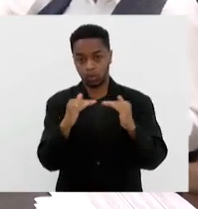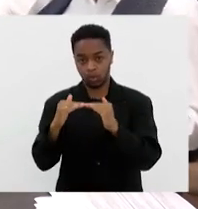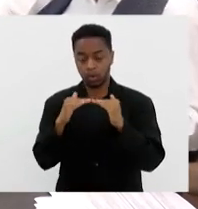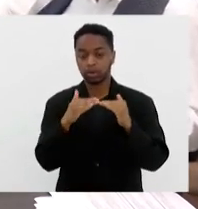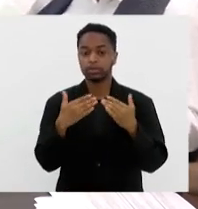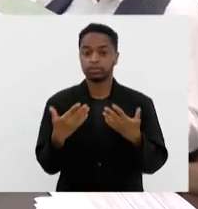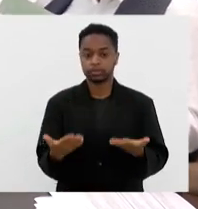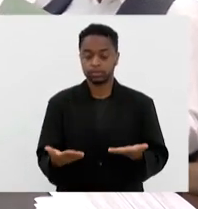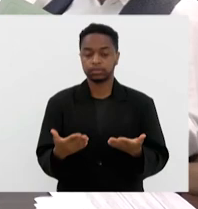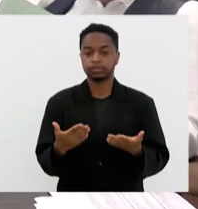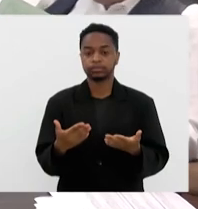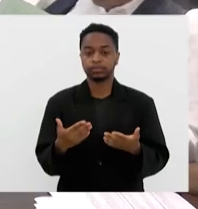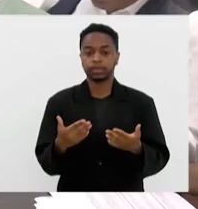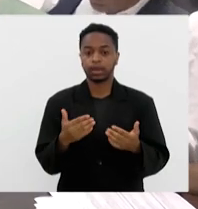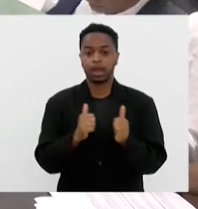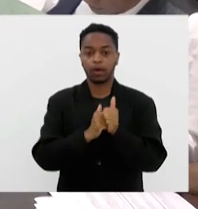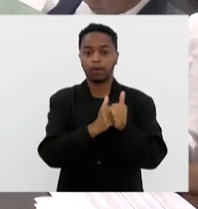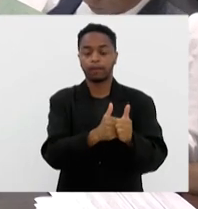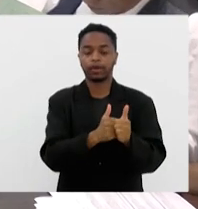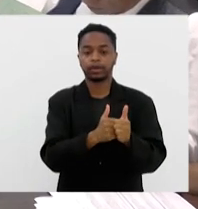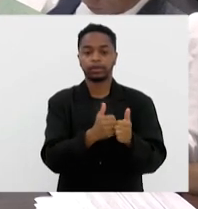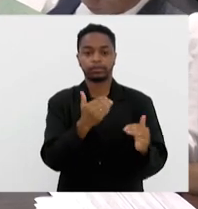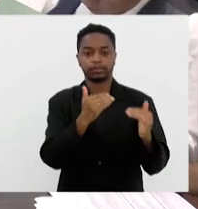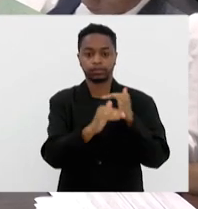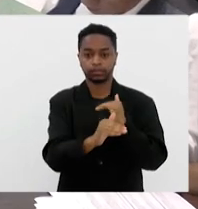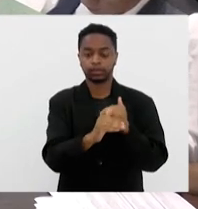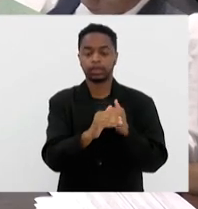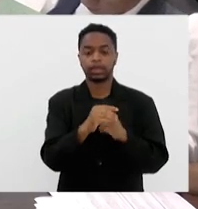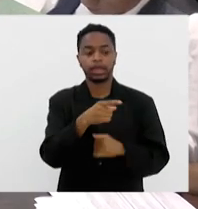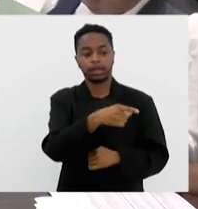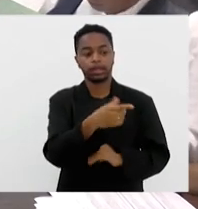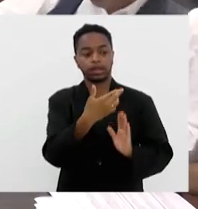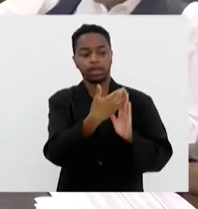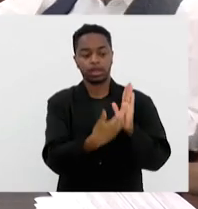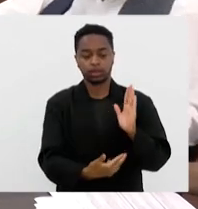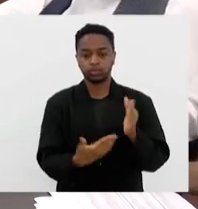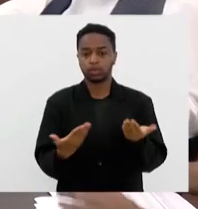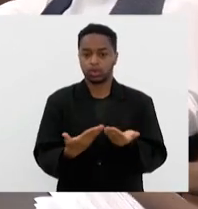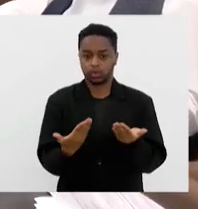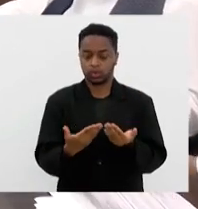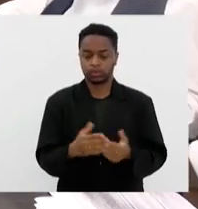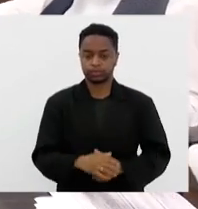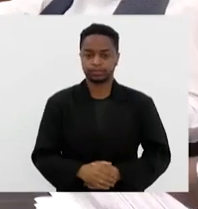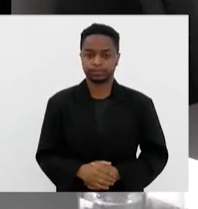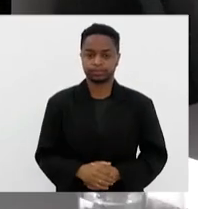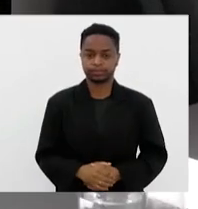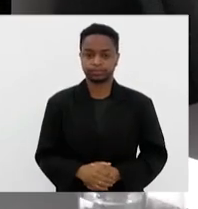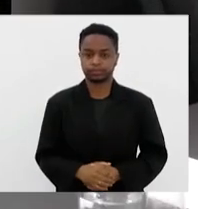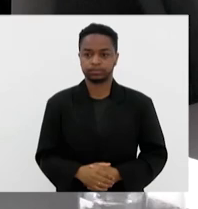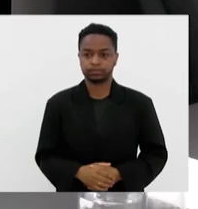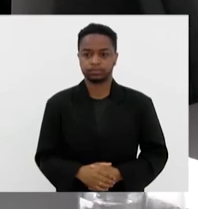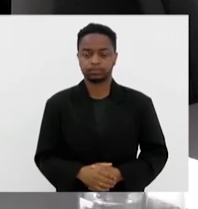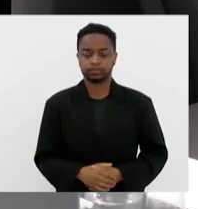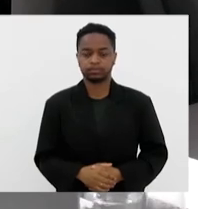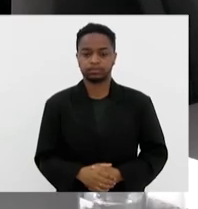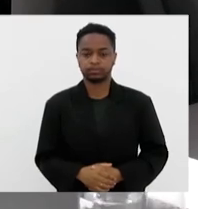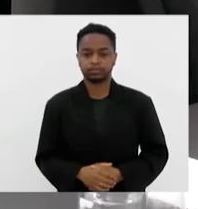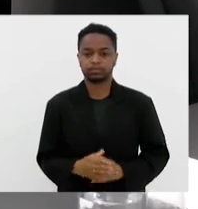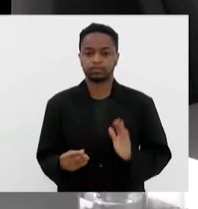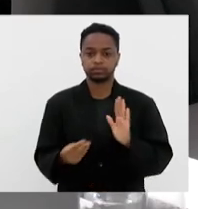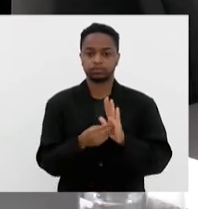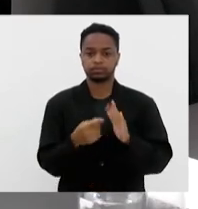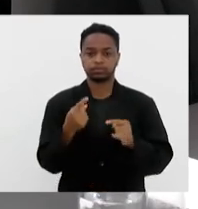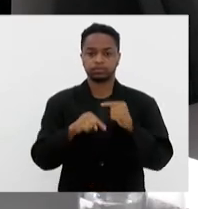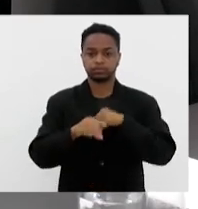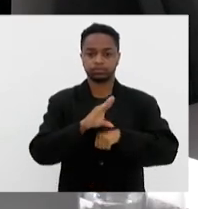vencida a divergência, designado deputado Luiz Paulo como relator do vencido pela